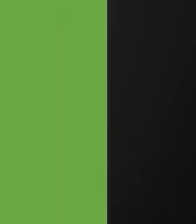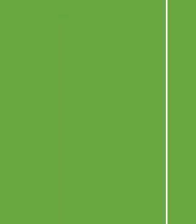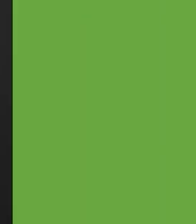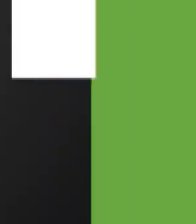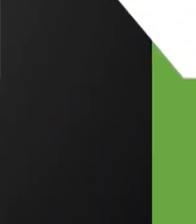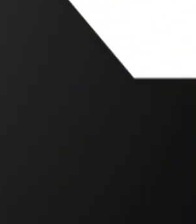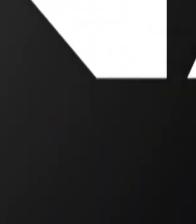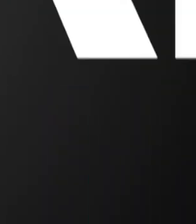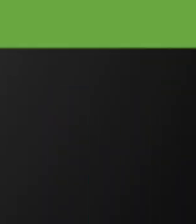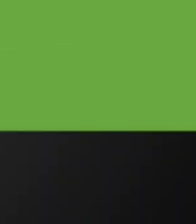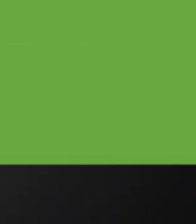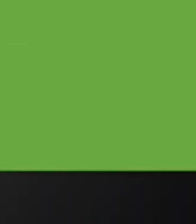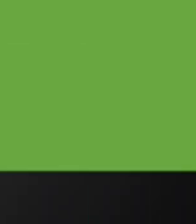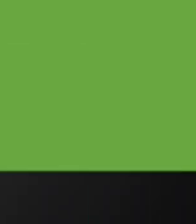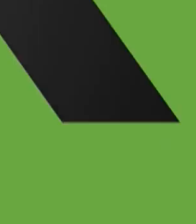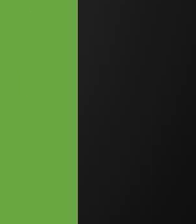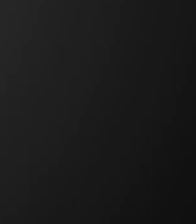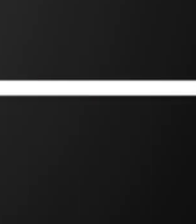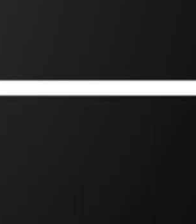Música